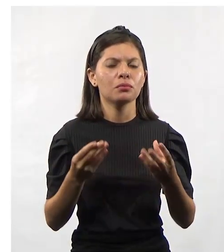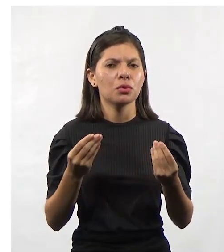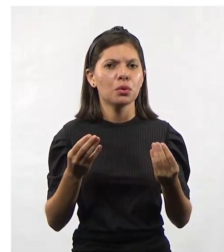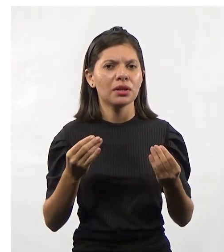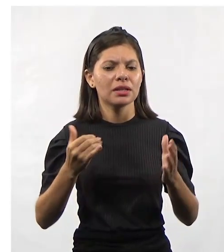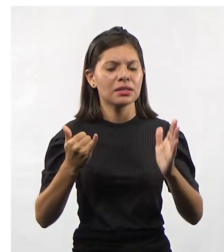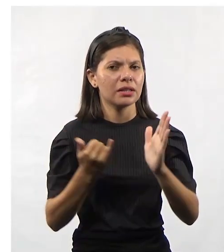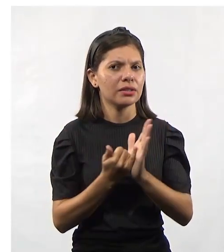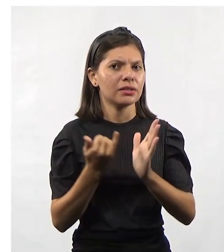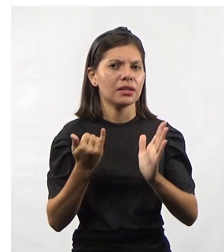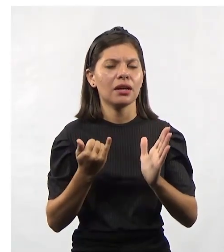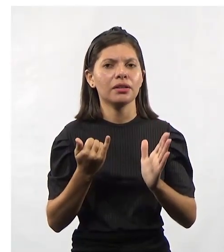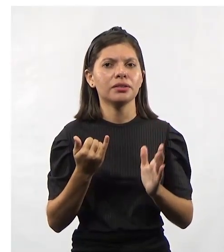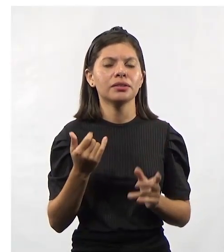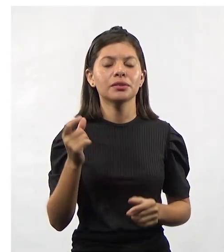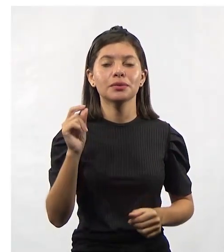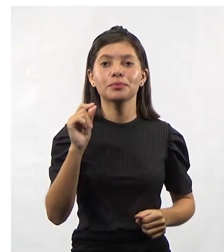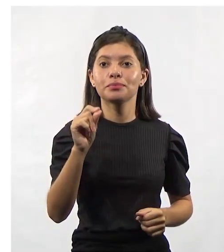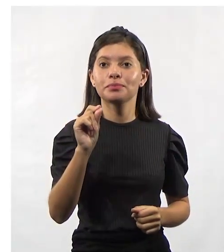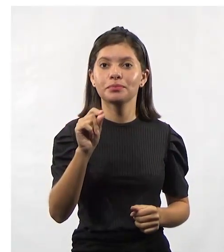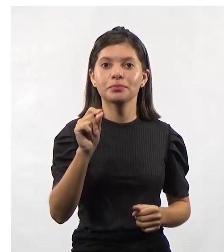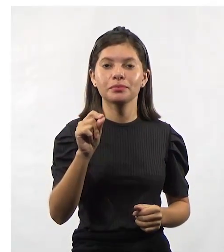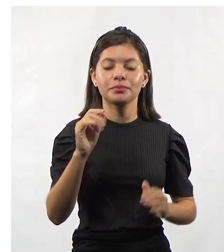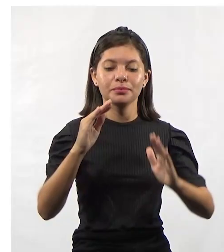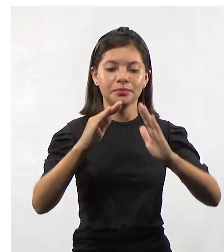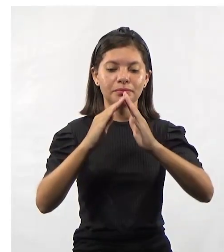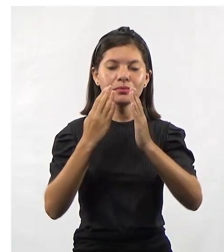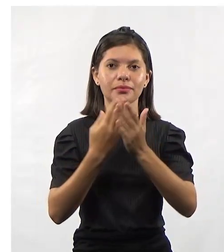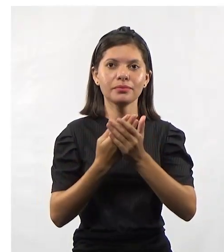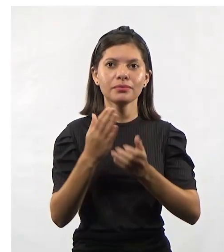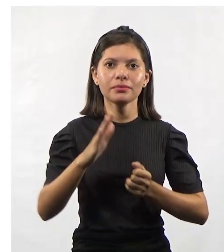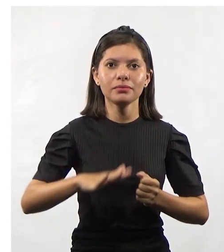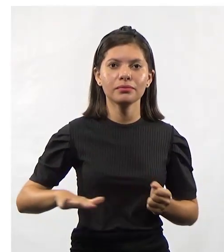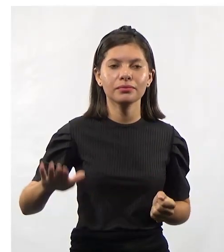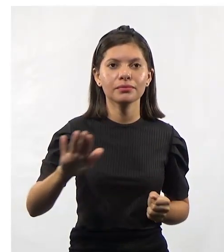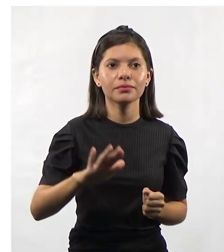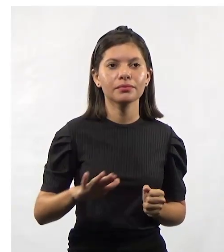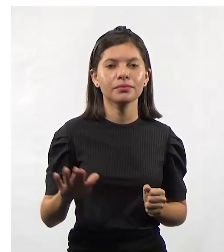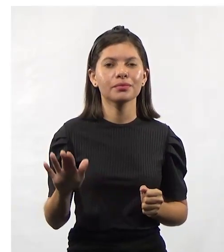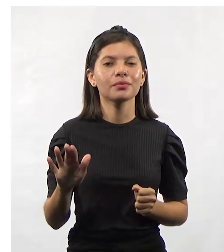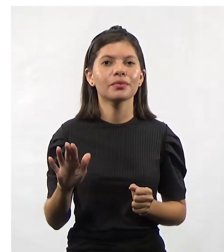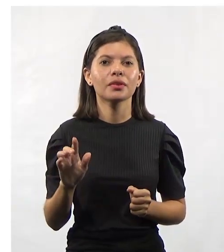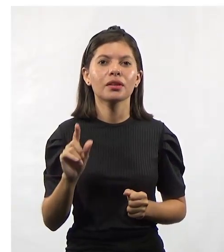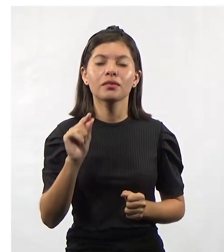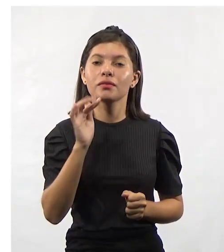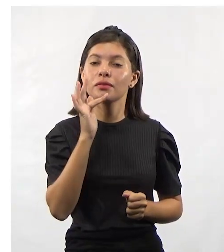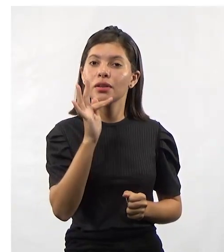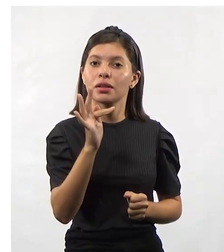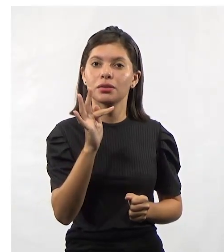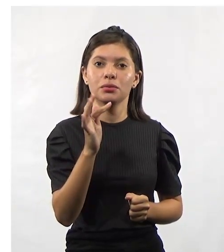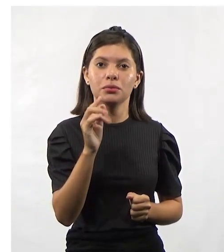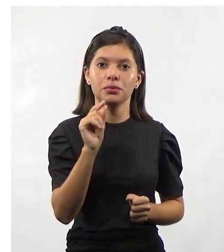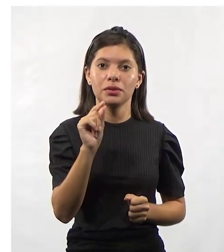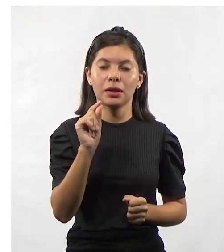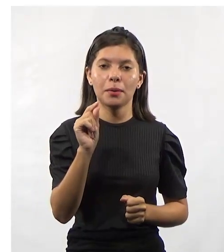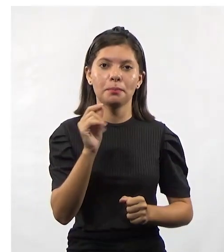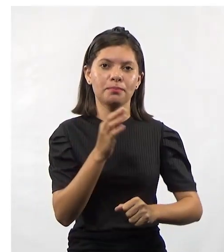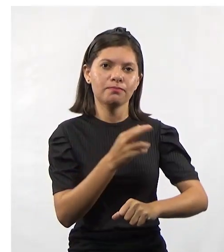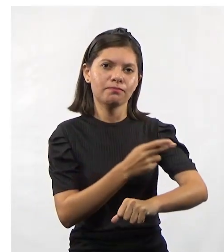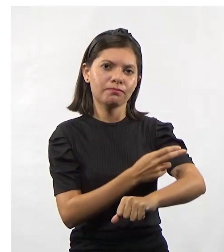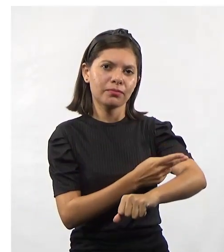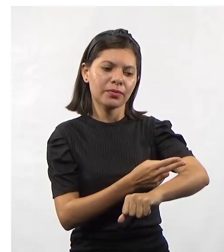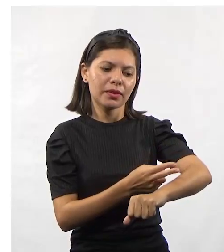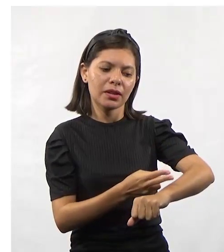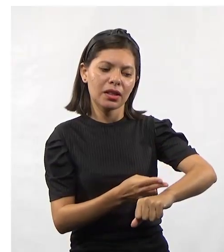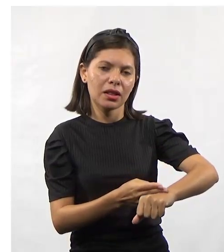se dá a partir das múltiplas identidades no ambiente escolar. Então, aqui a gente está